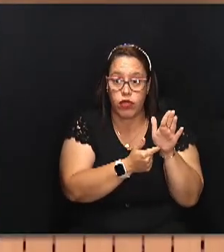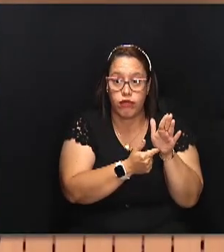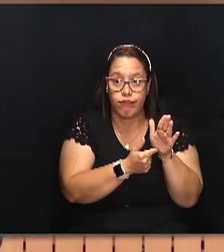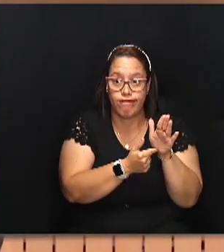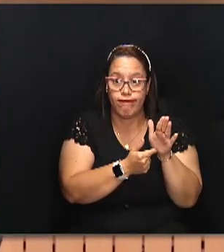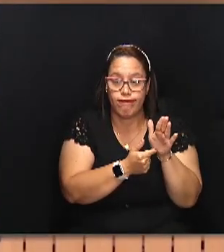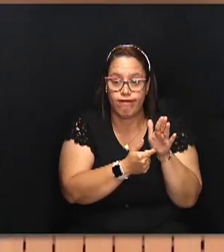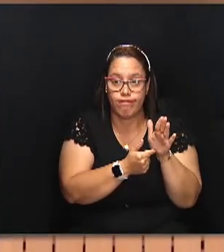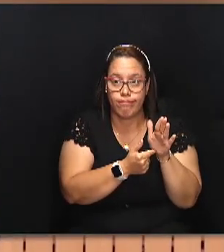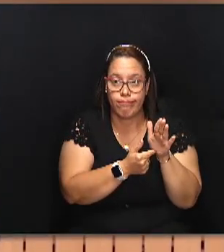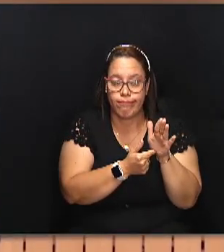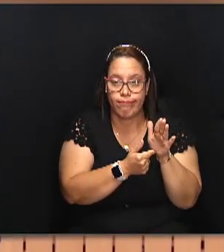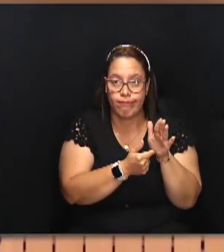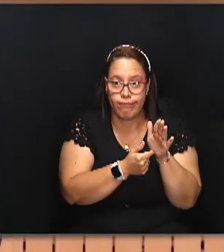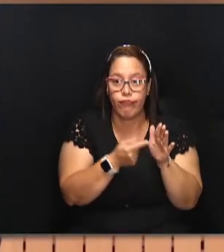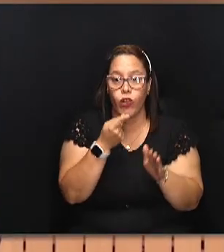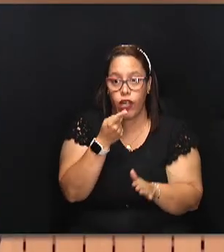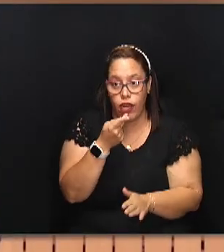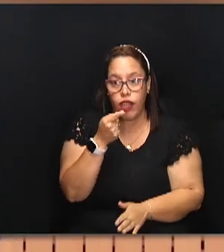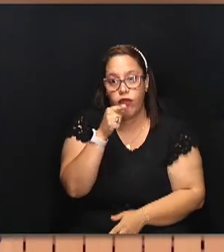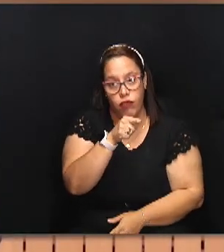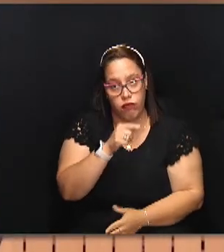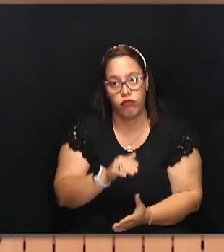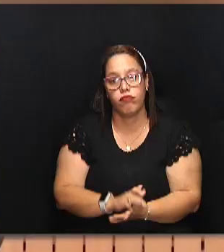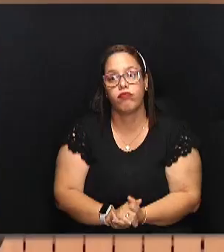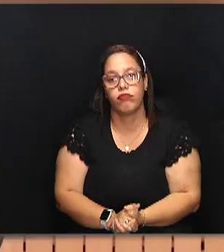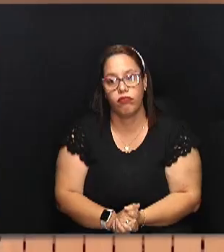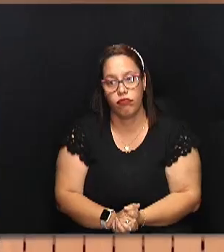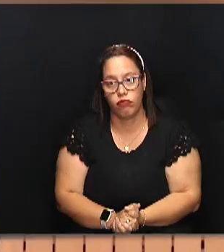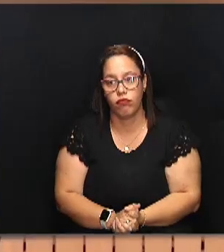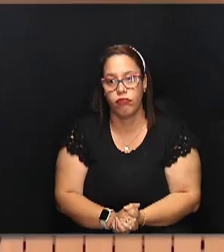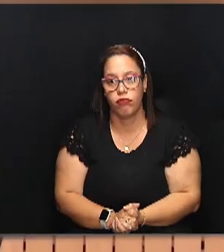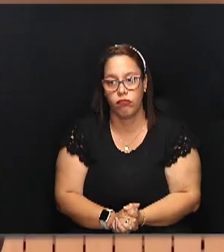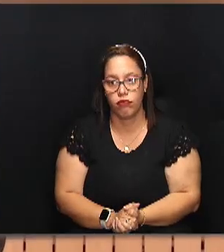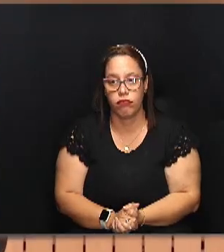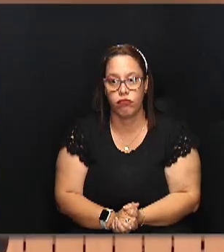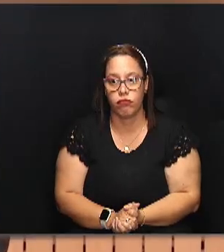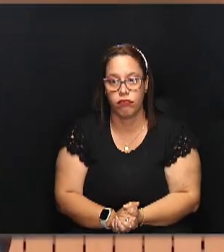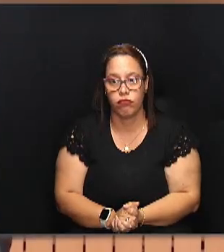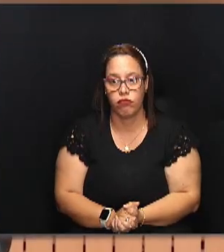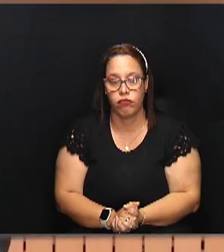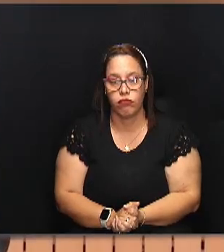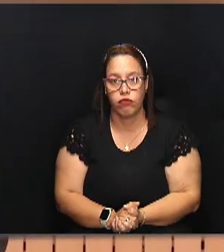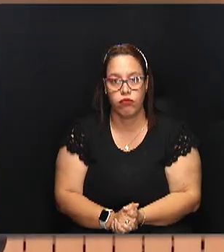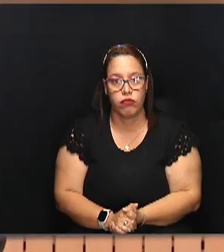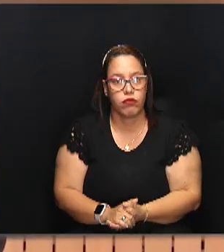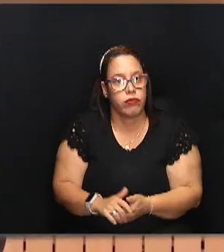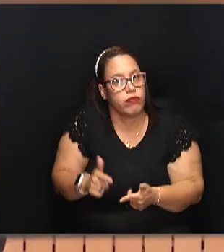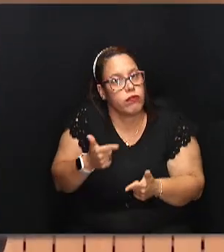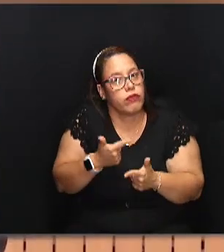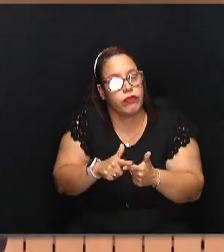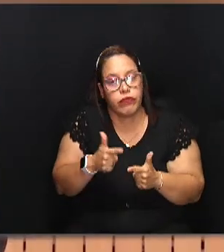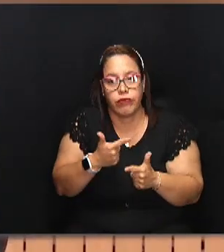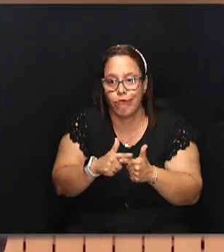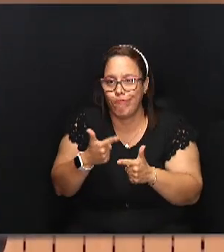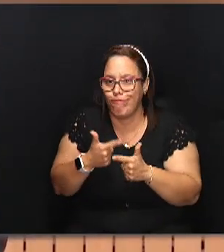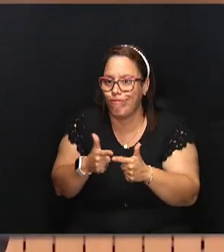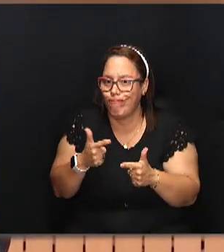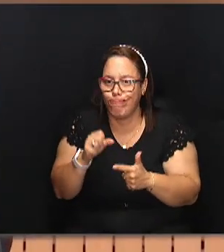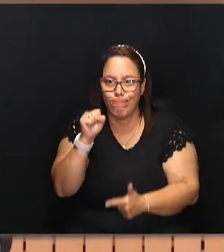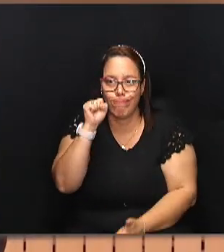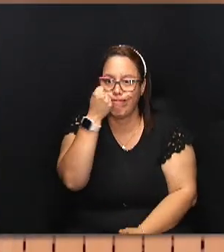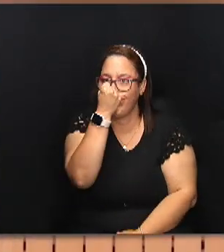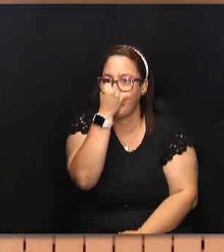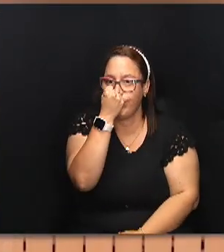teoria, embasam isso que eu estou falando. E isso desemboca em situações bizarras, dentre elas